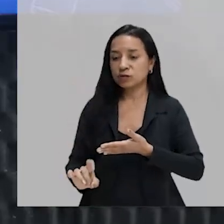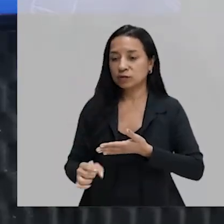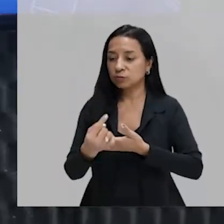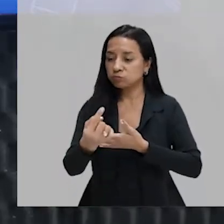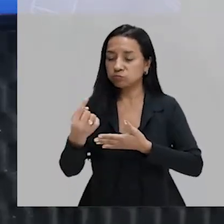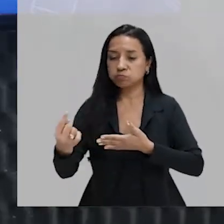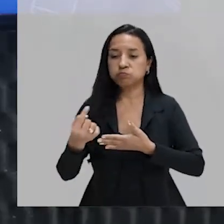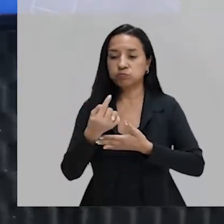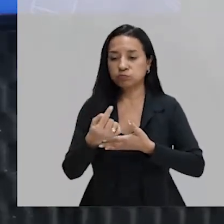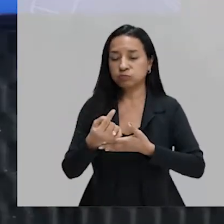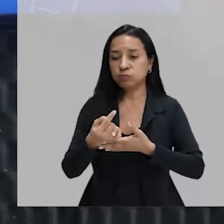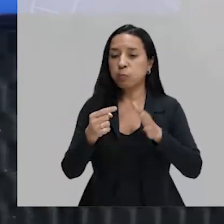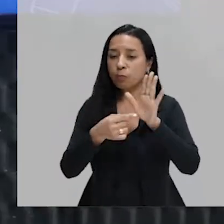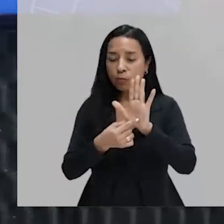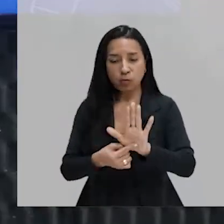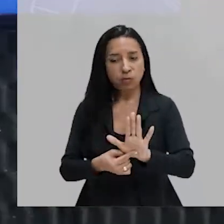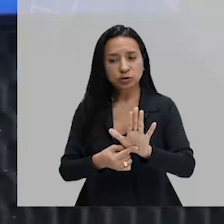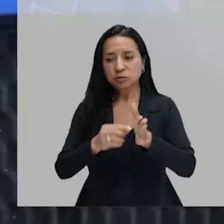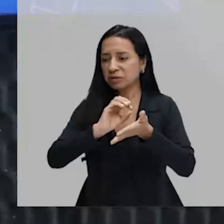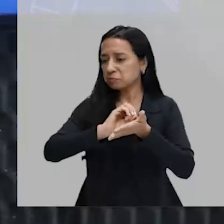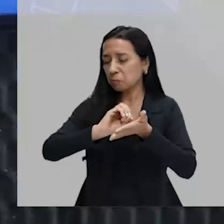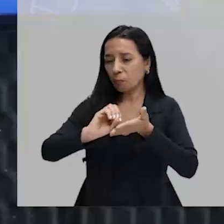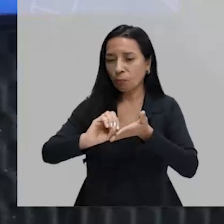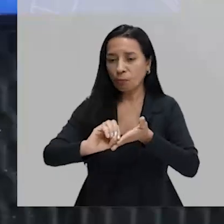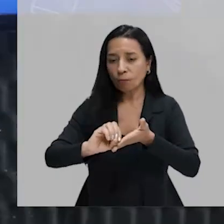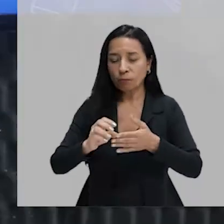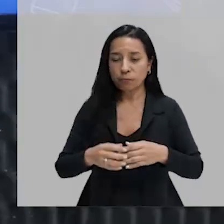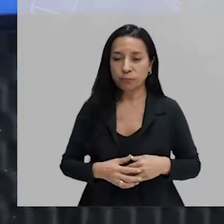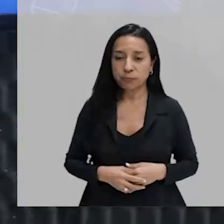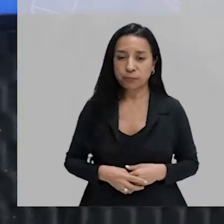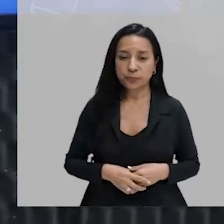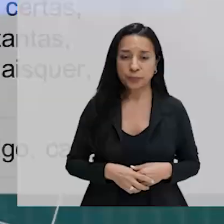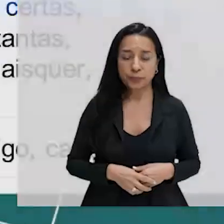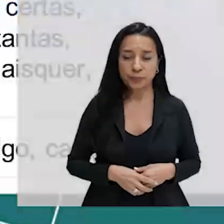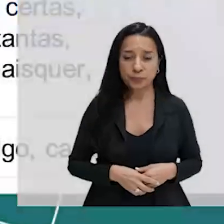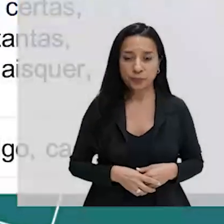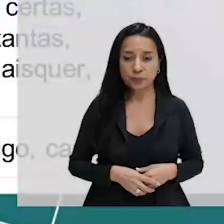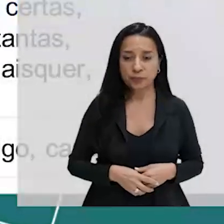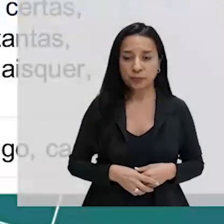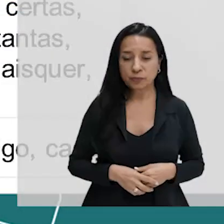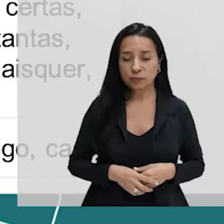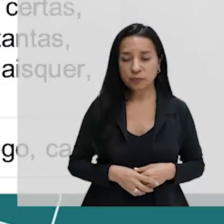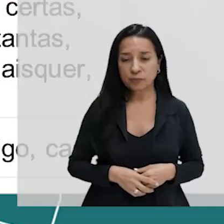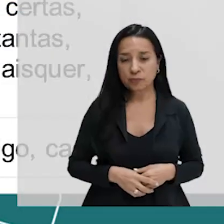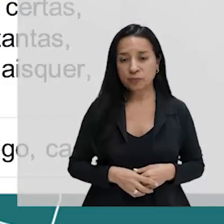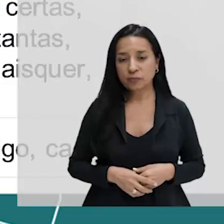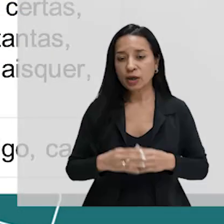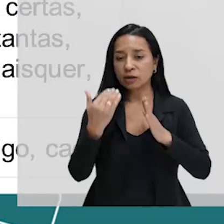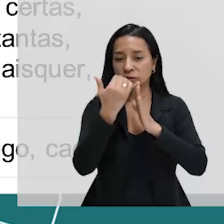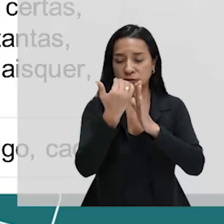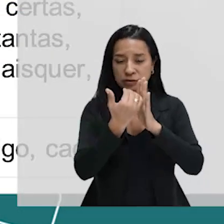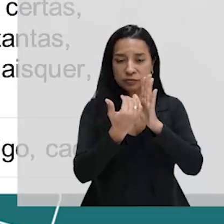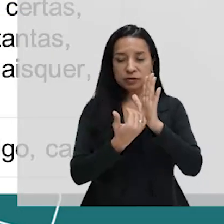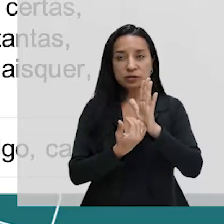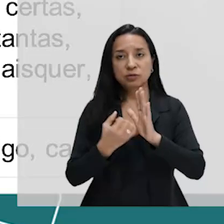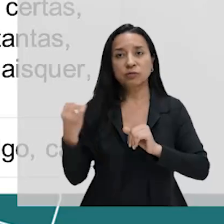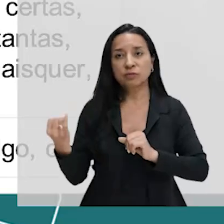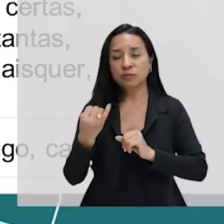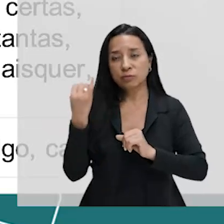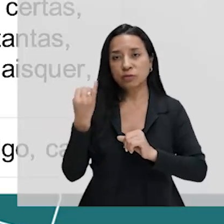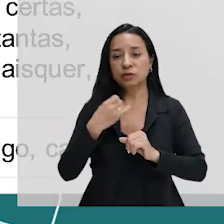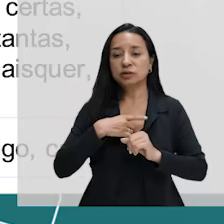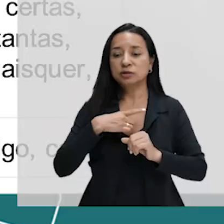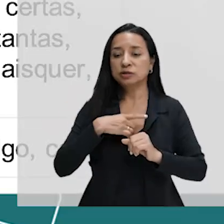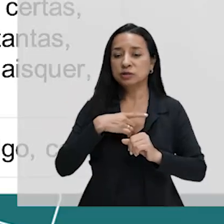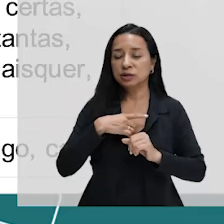citam, mas de uma maneira bem vaga, bastante vaga. Aí aqui tem a classificação, é importante que vocês tenham noção desses